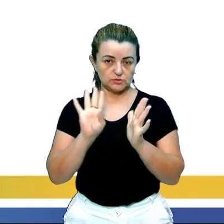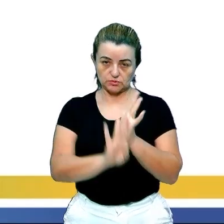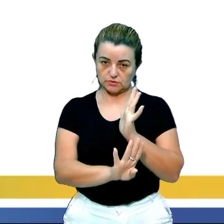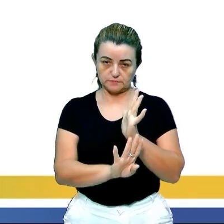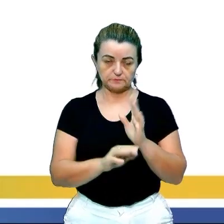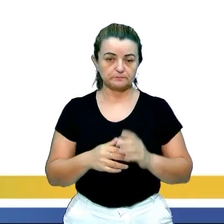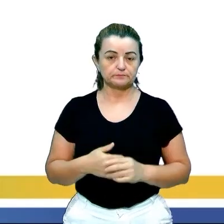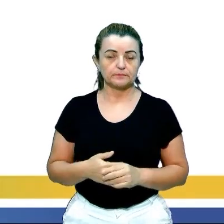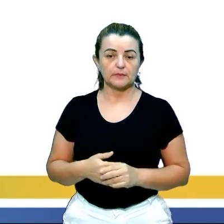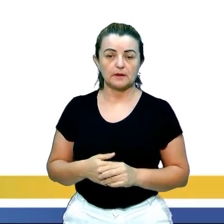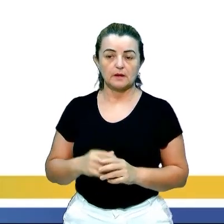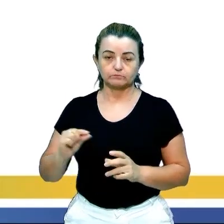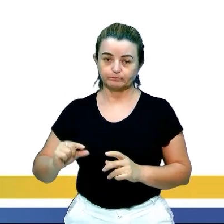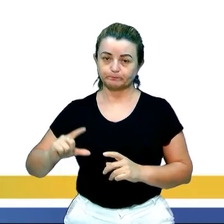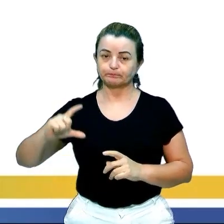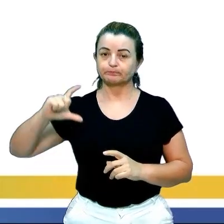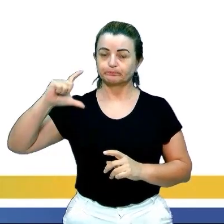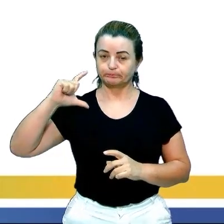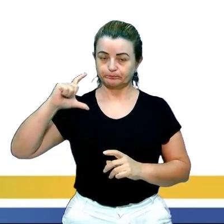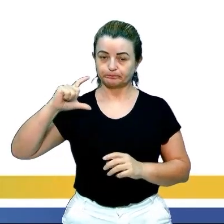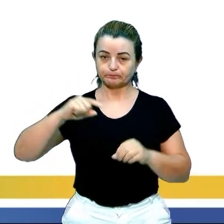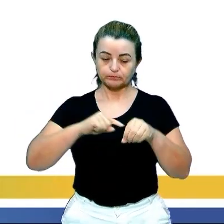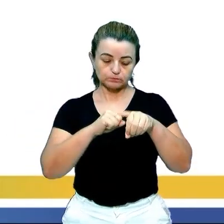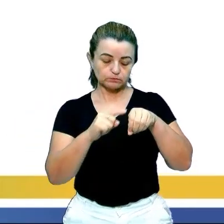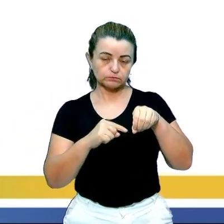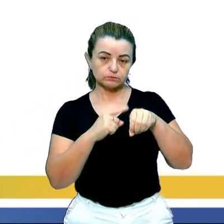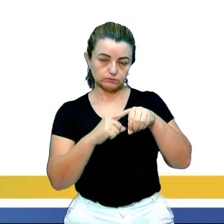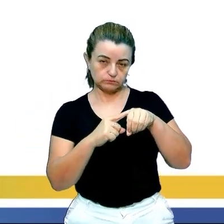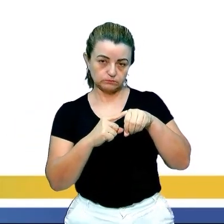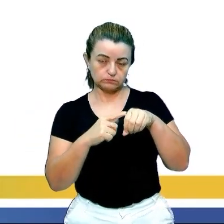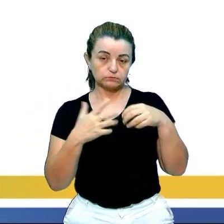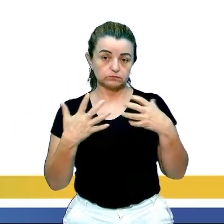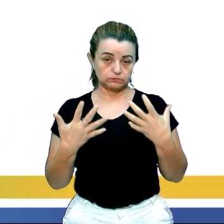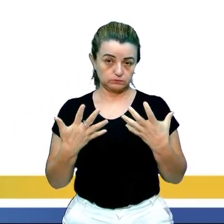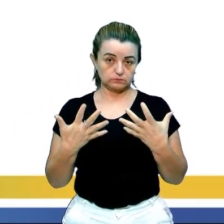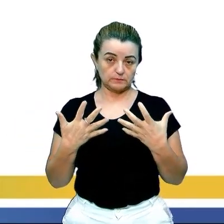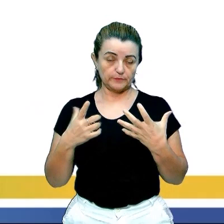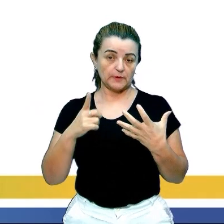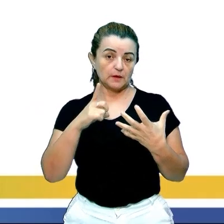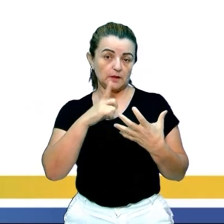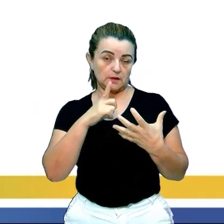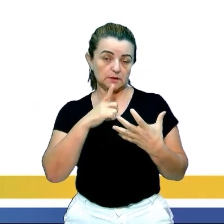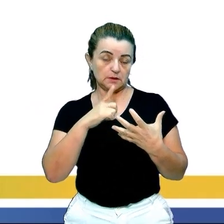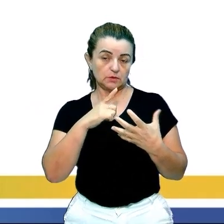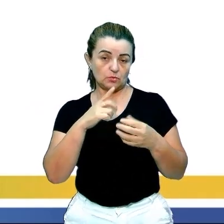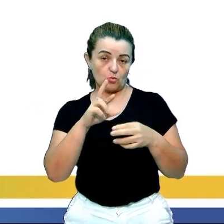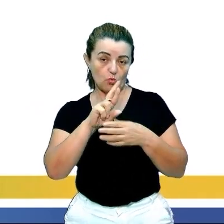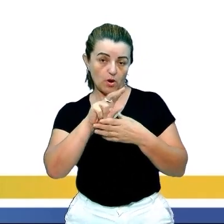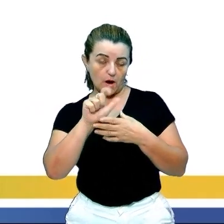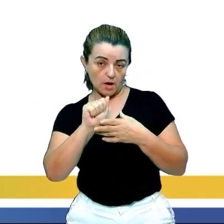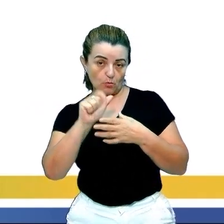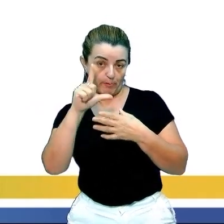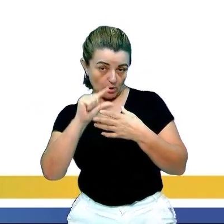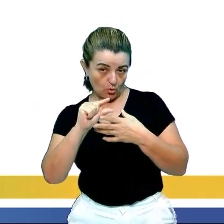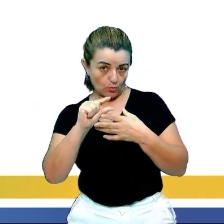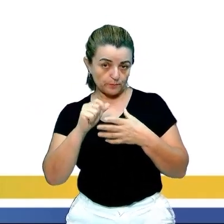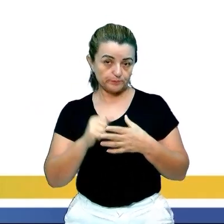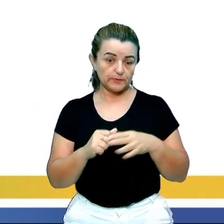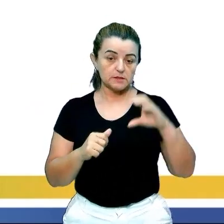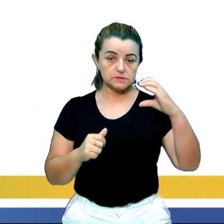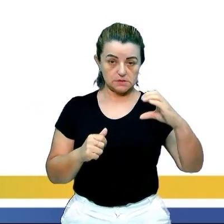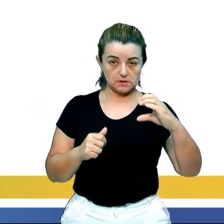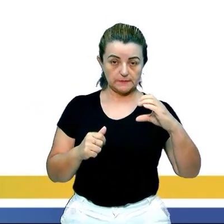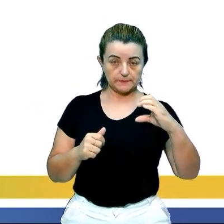descarta. Maior raio atômico que o magnésio, no caso ele está com um raio atômico menor.